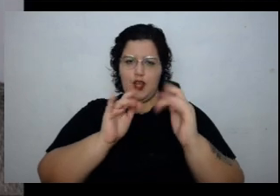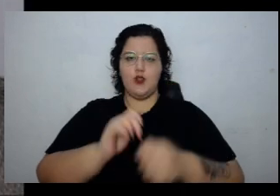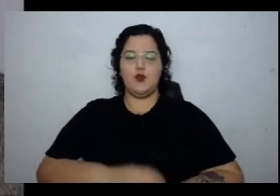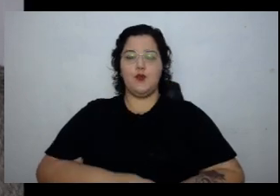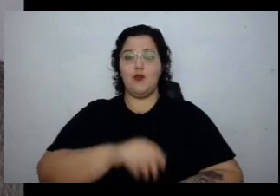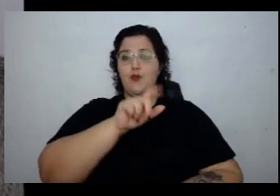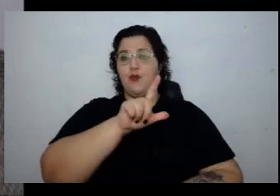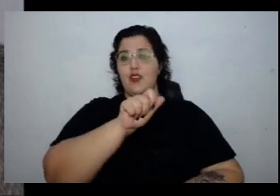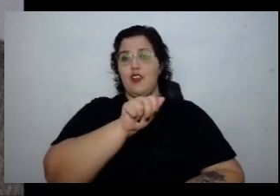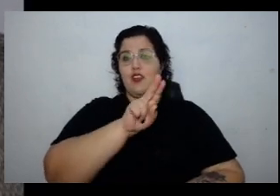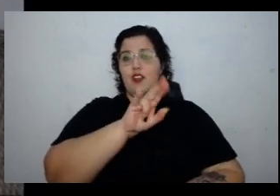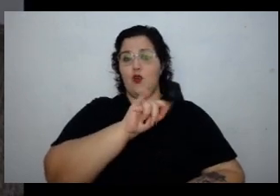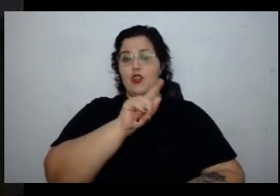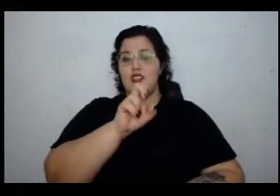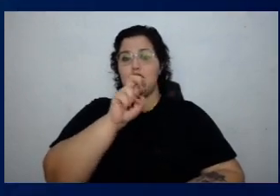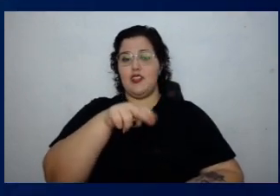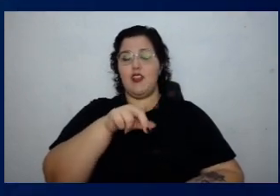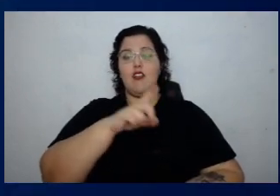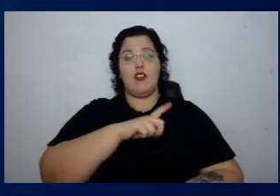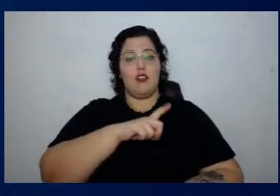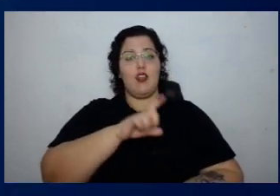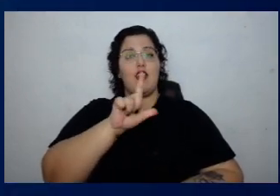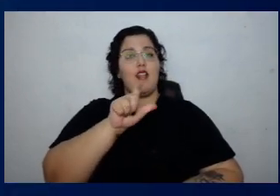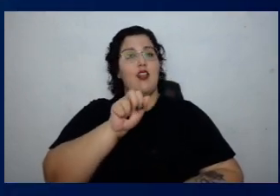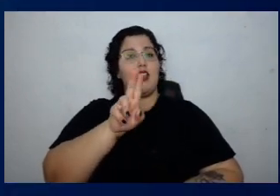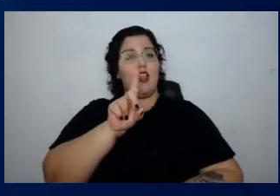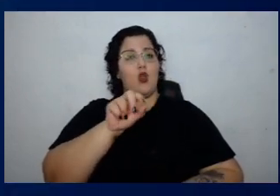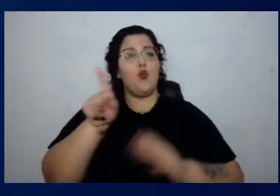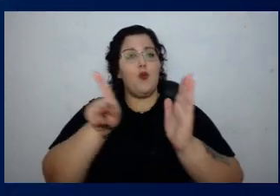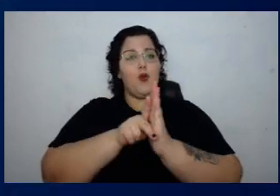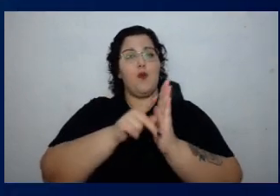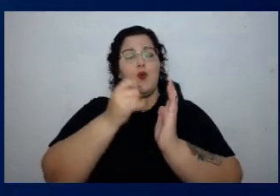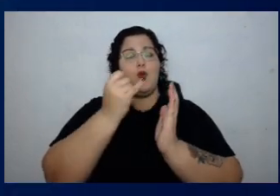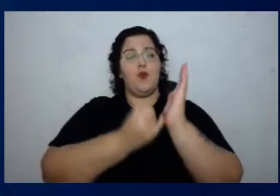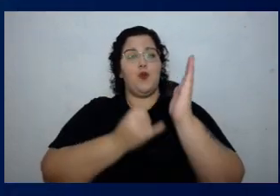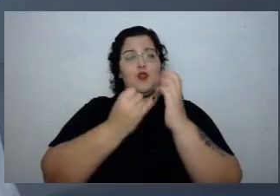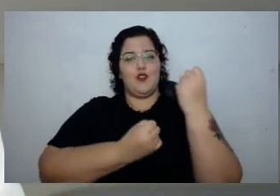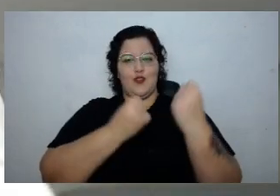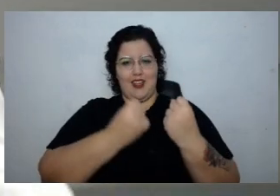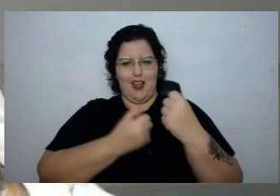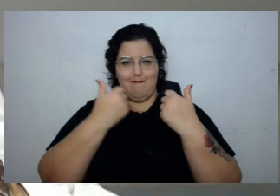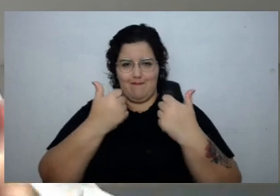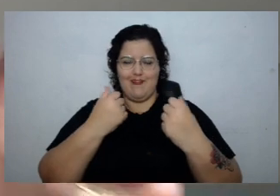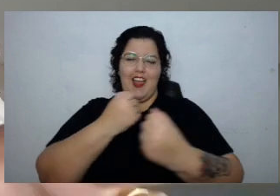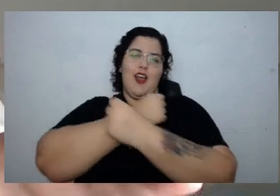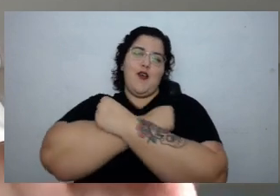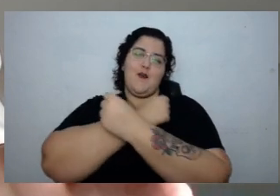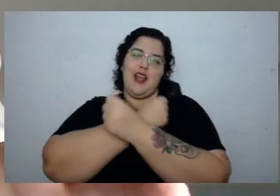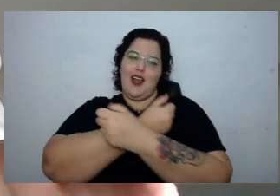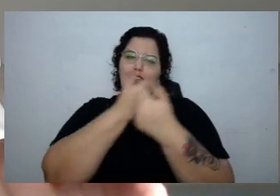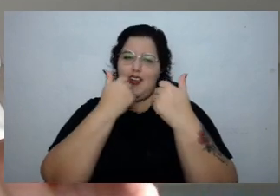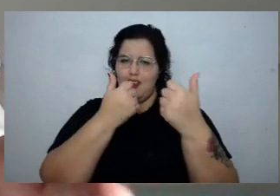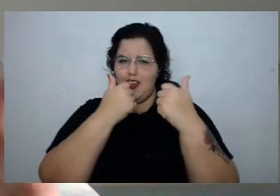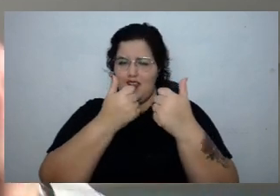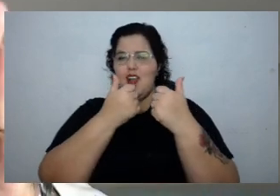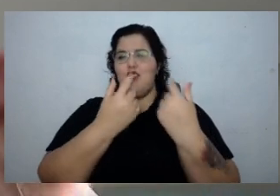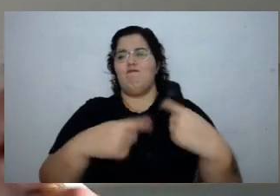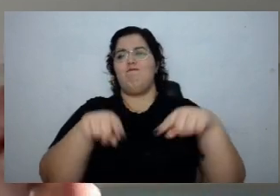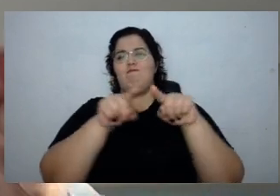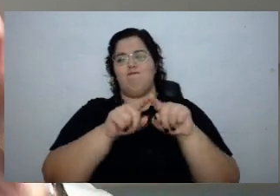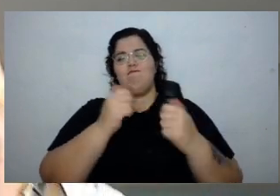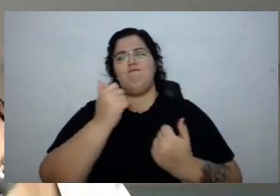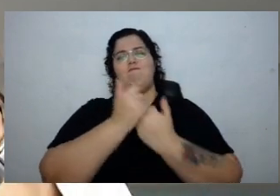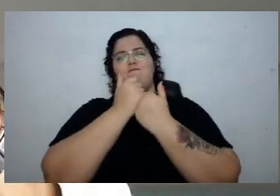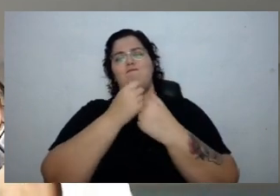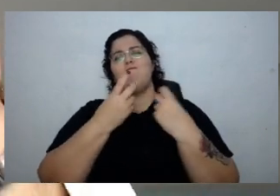3877. Lauisen, laudos para isenções. Um grande abraço a todos da Lauisen, hein?